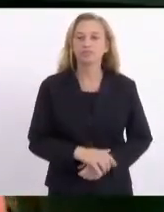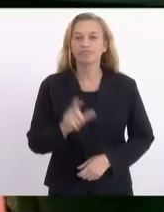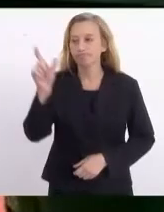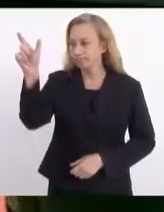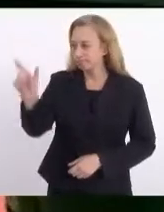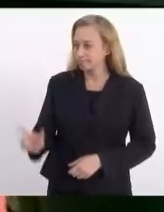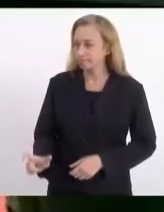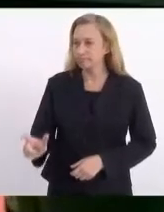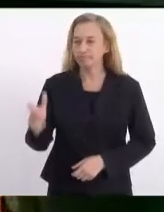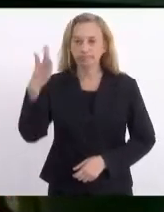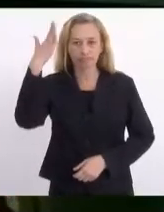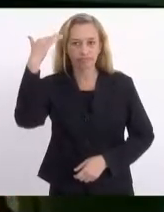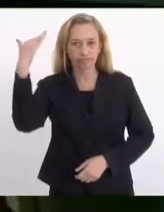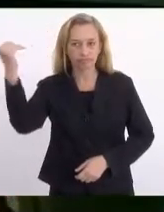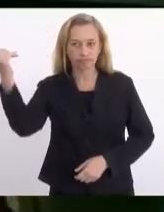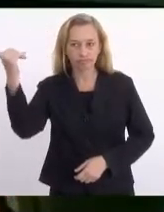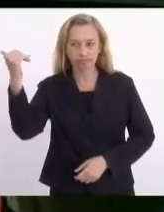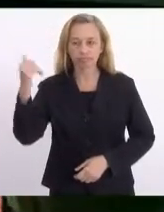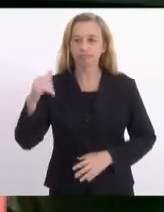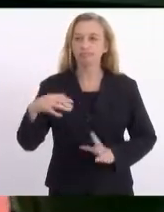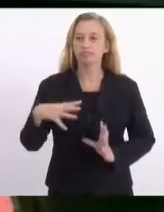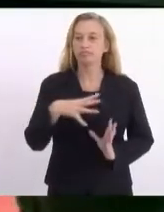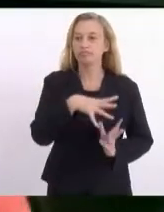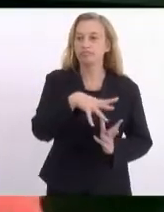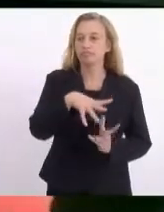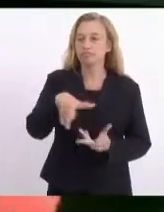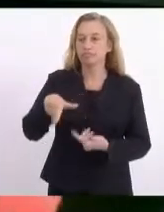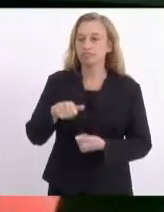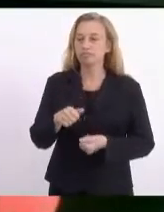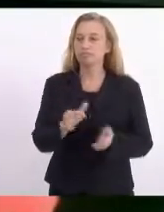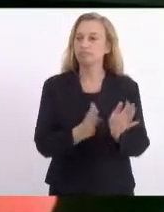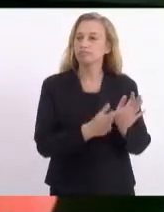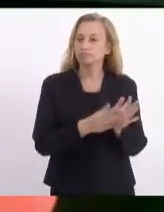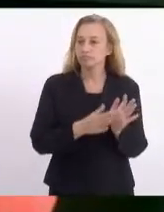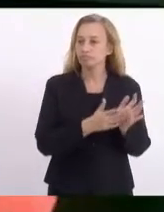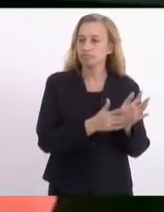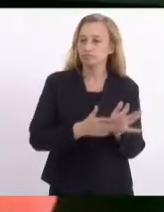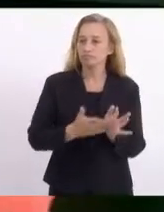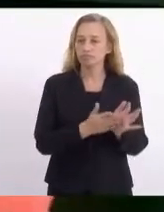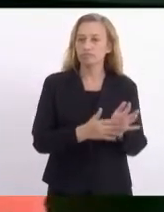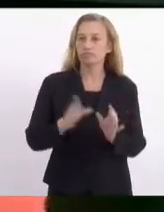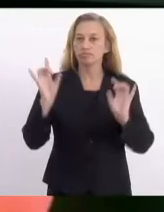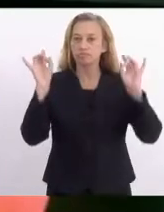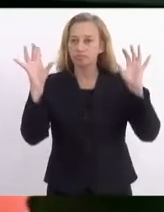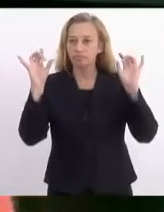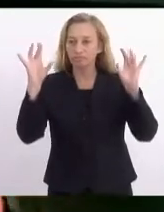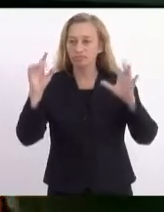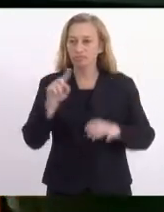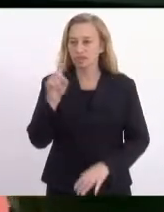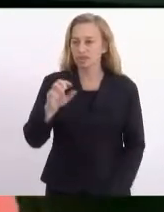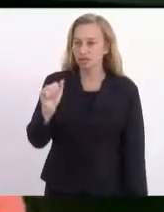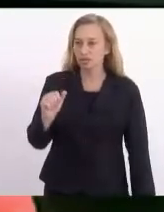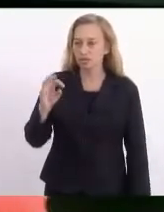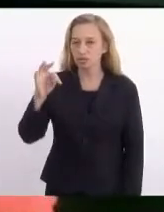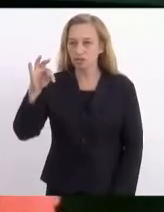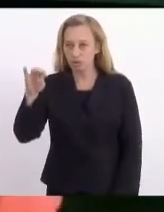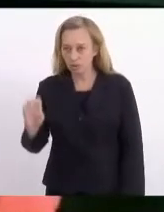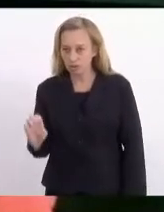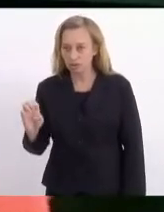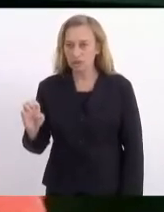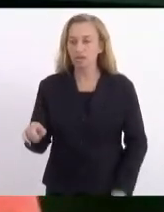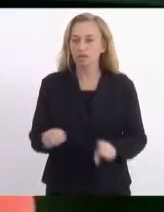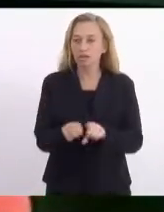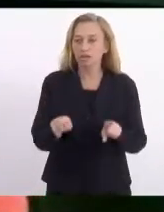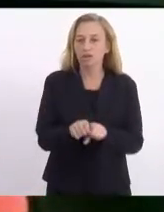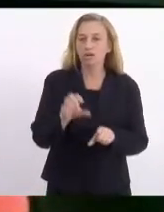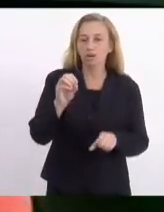figura reconhecida no universo do samba, em especial nos territórios da Zona Norte e da Zona Oeste